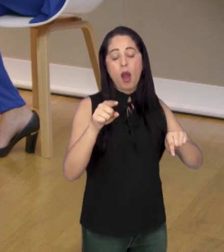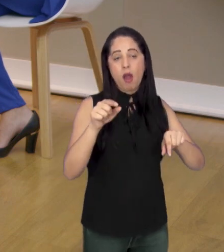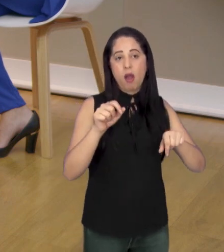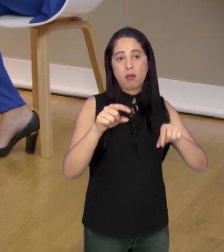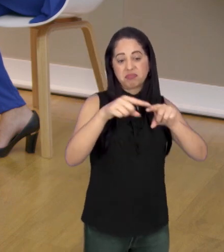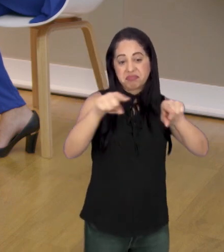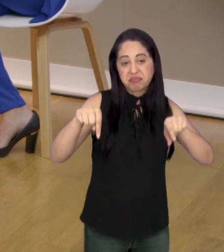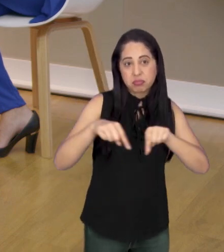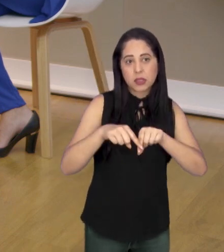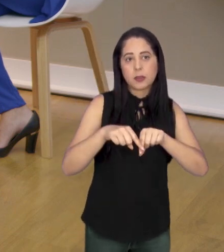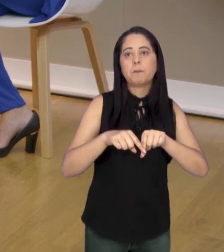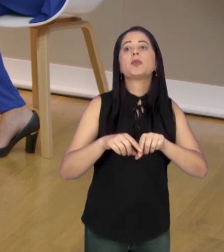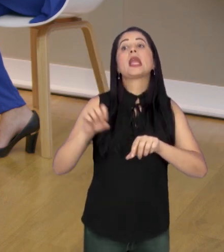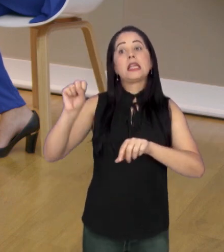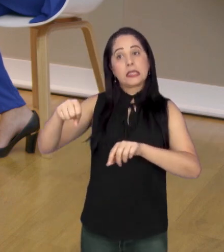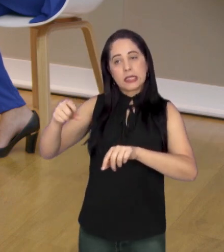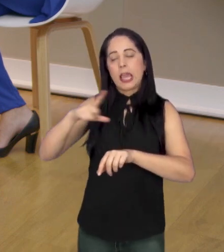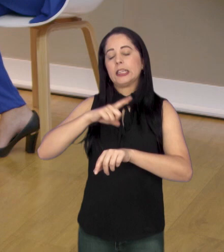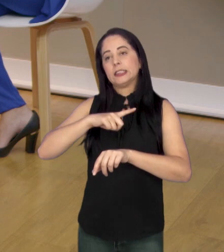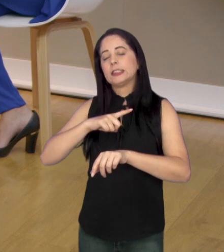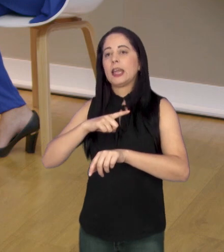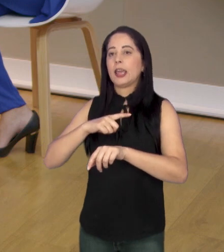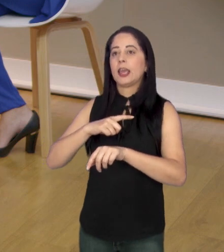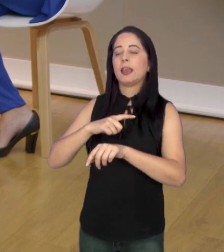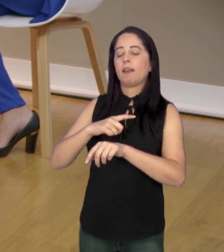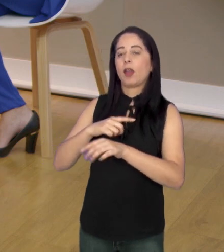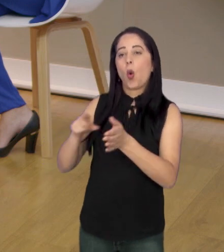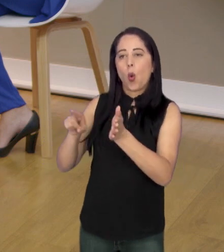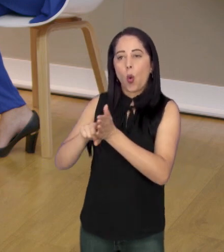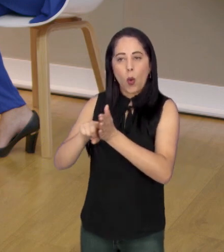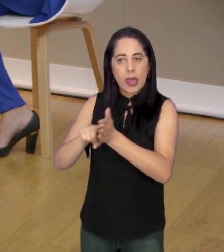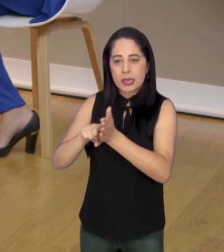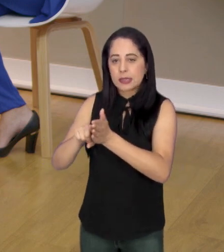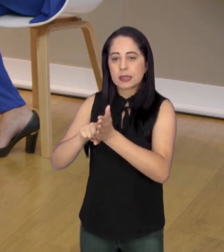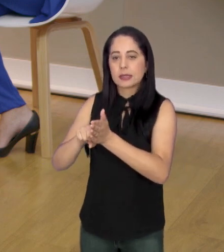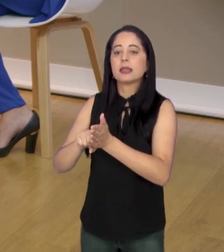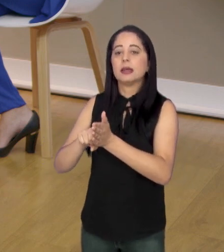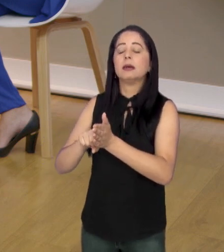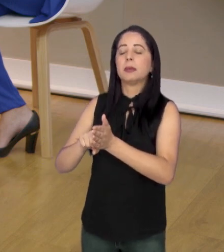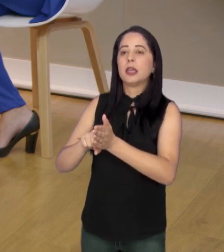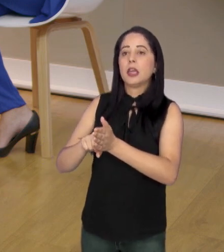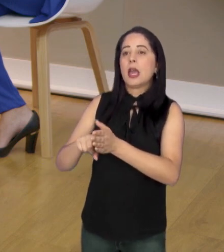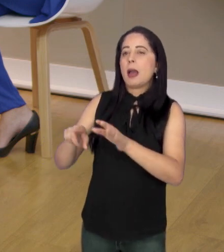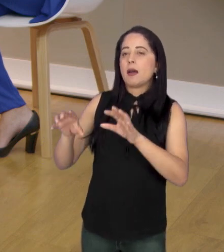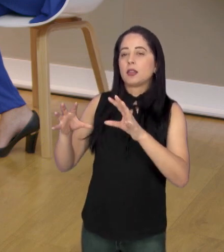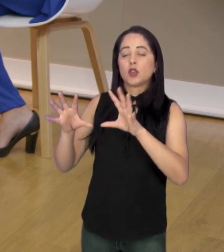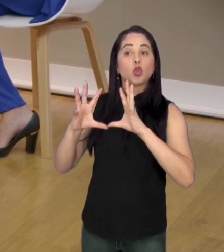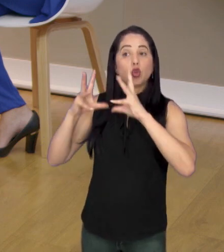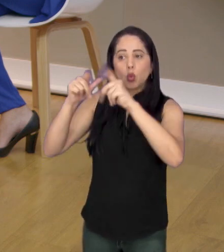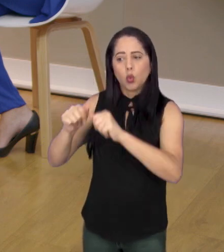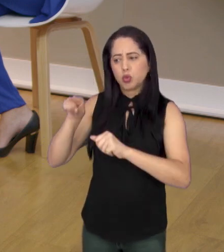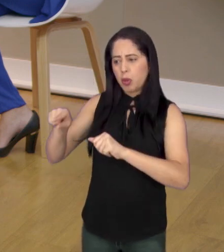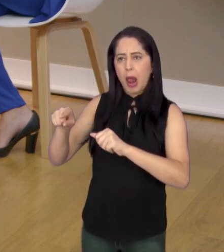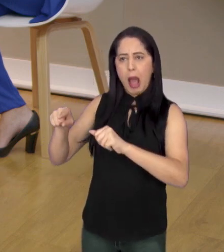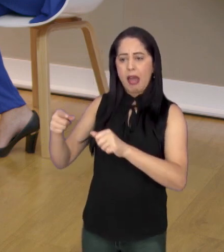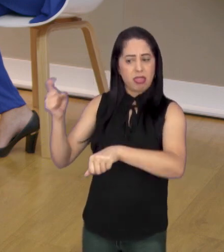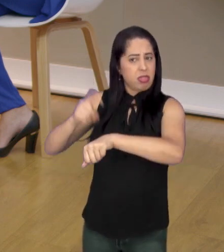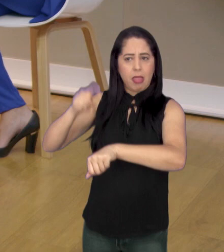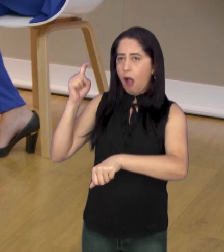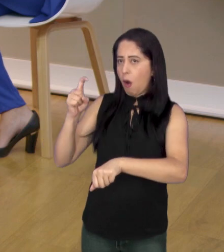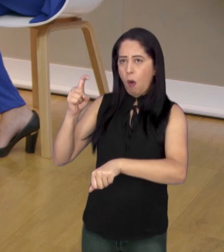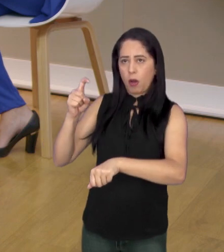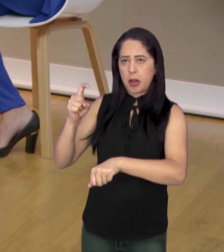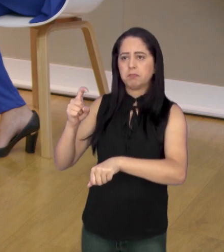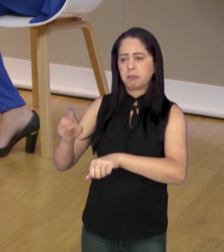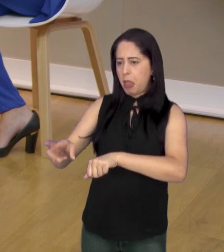mesmo? Sim, são exames energéticos, né? Tirando a bioimpedância, que é um exame através de corrente também, mas a gente faz tudo no consultório, o resultado